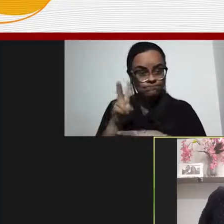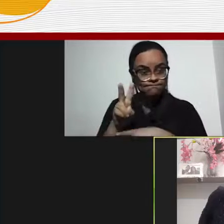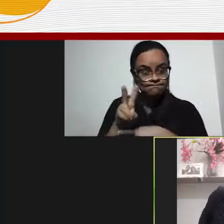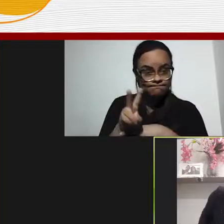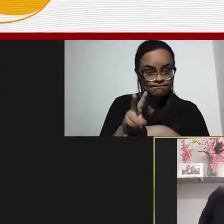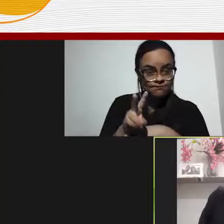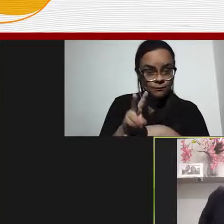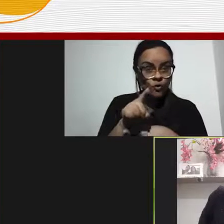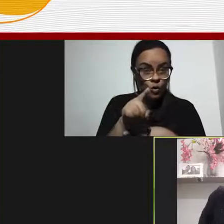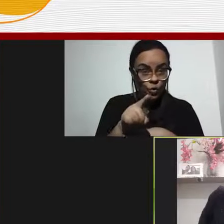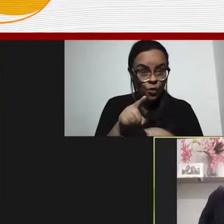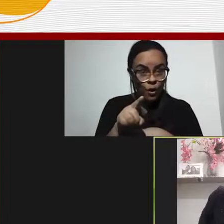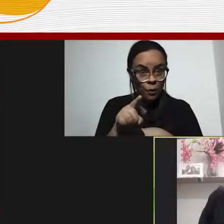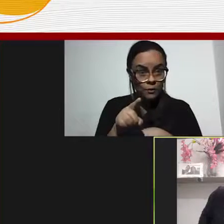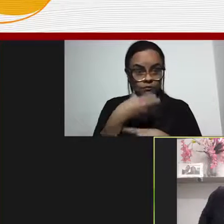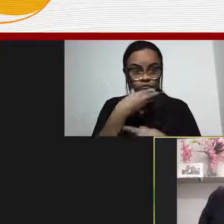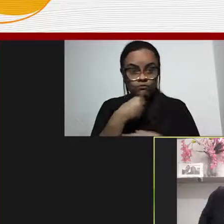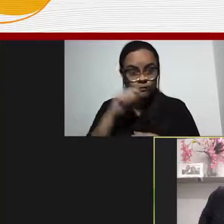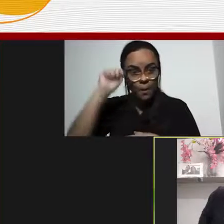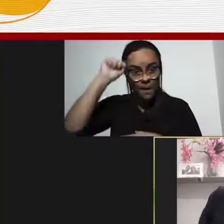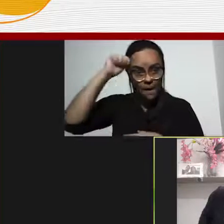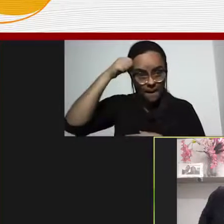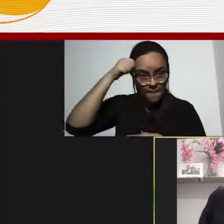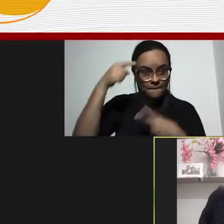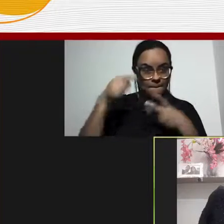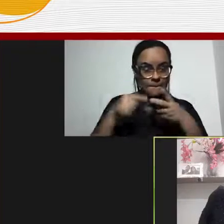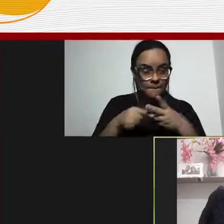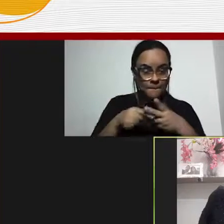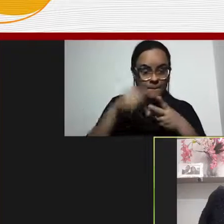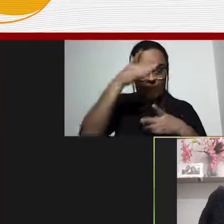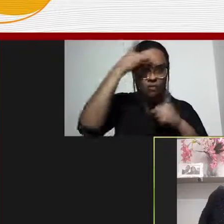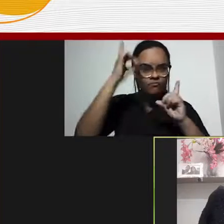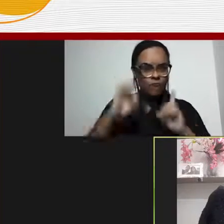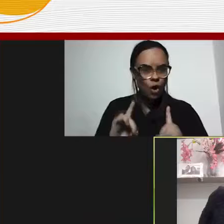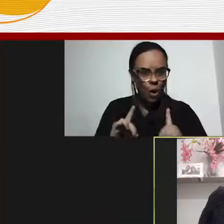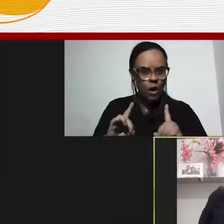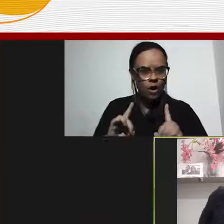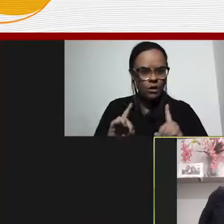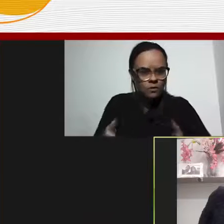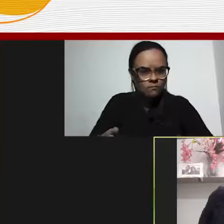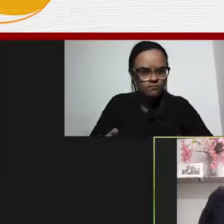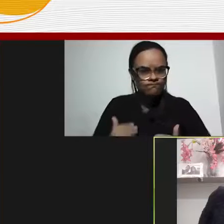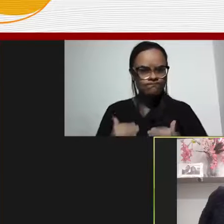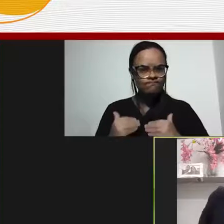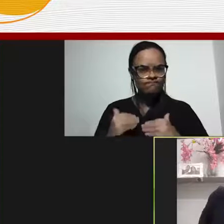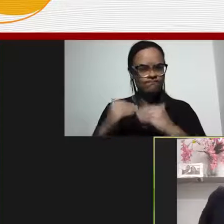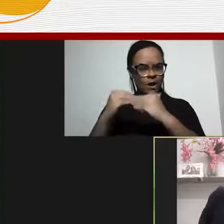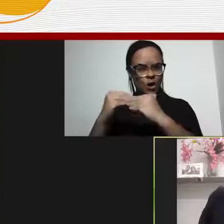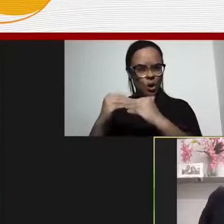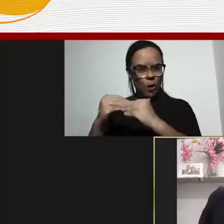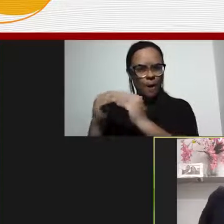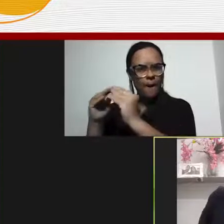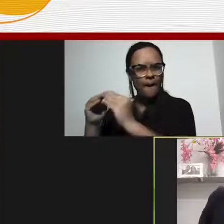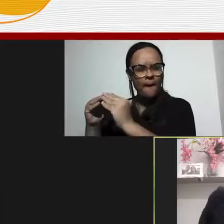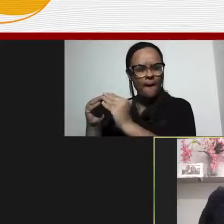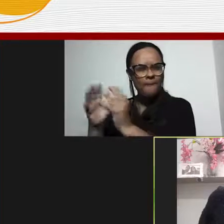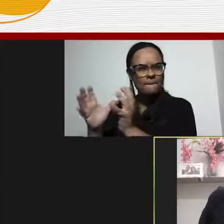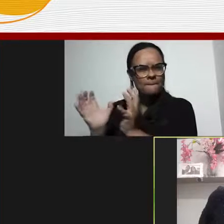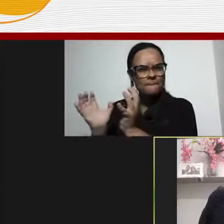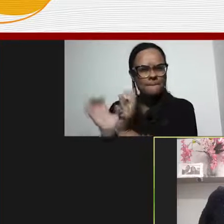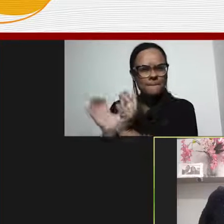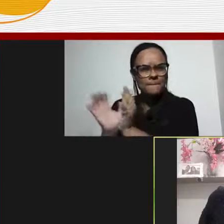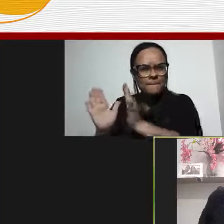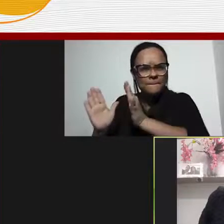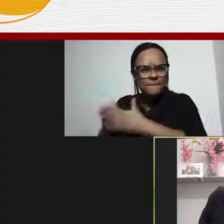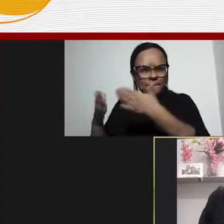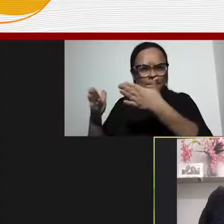rapaz negro, um rapaz com deficiência e que cresceu numa das comunidades mais violentas do